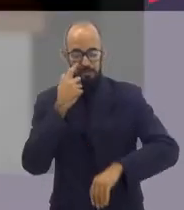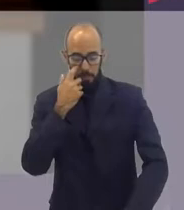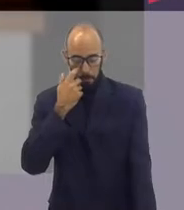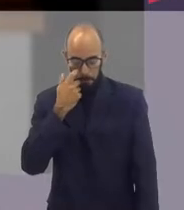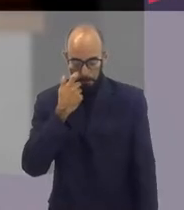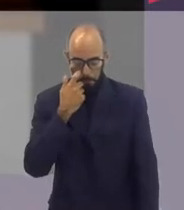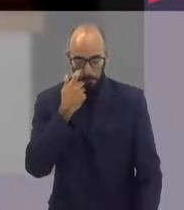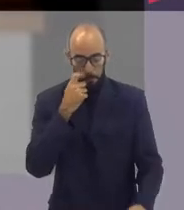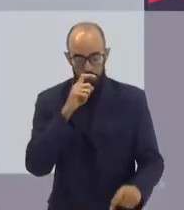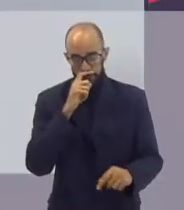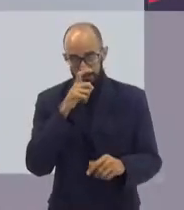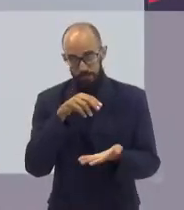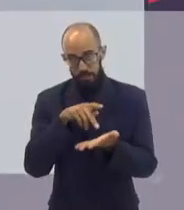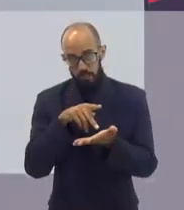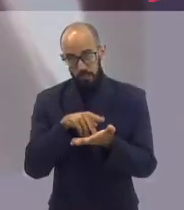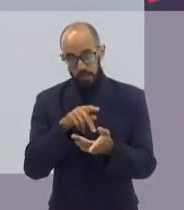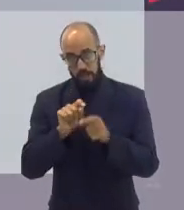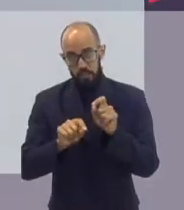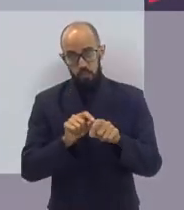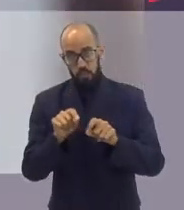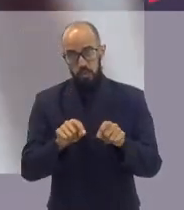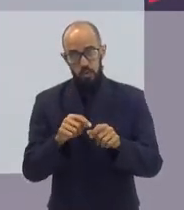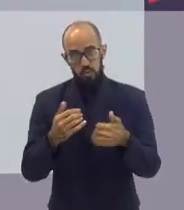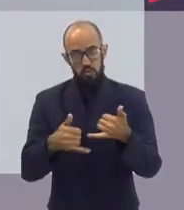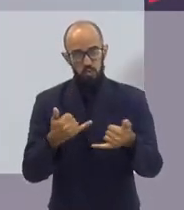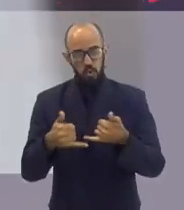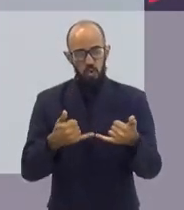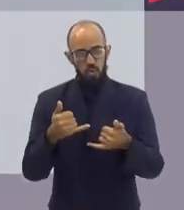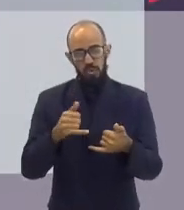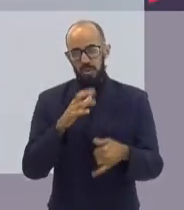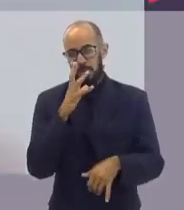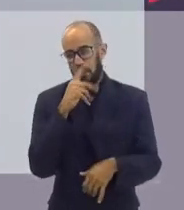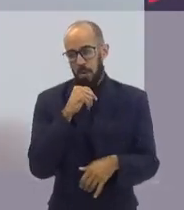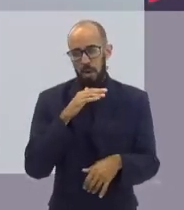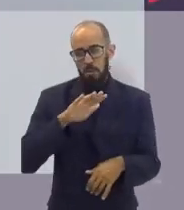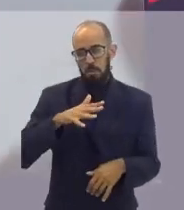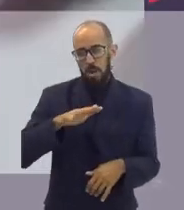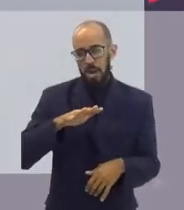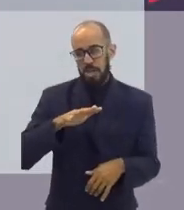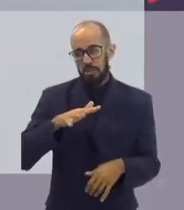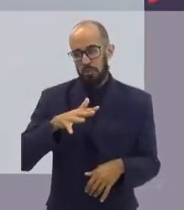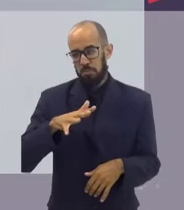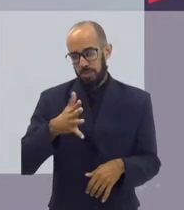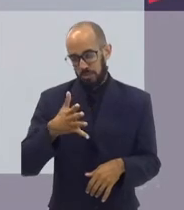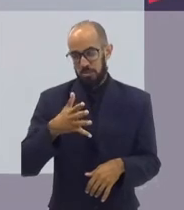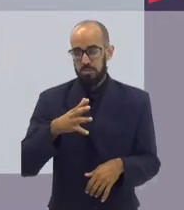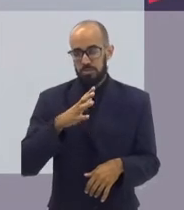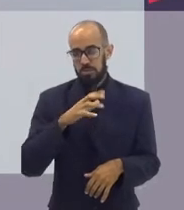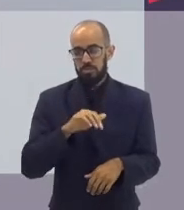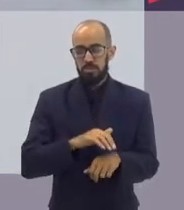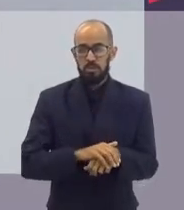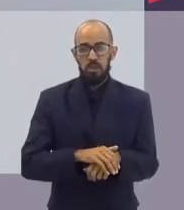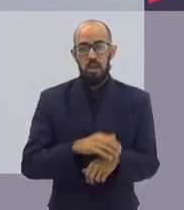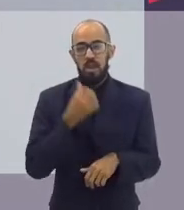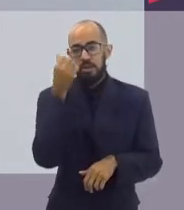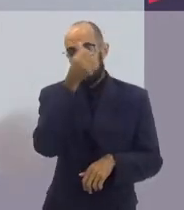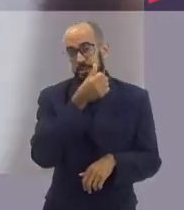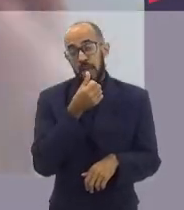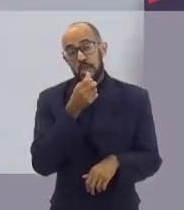adicionais. Então, na realidade, o jogo demora mais ou menos, dependendo do quanto a perguntas,